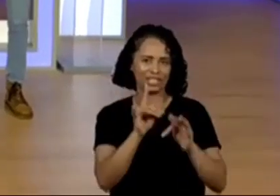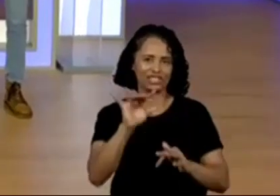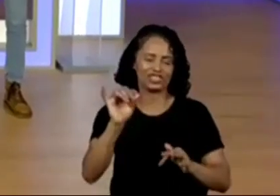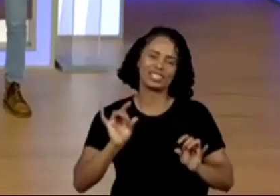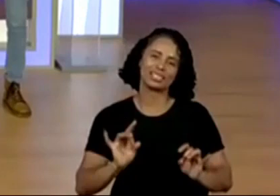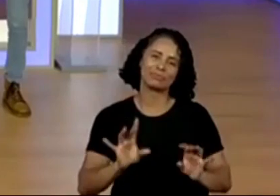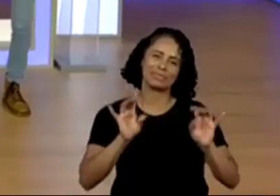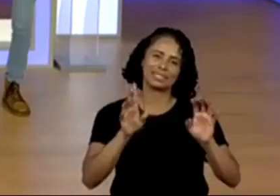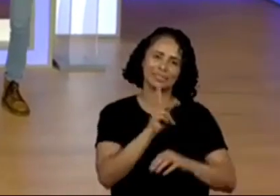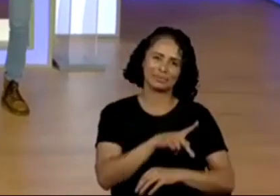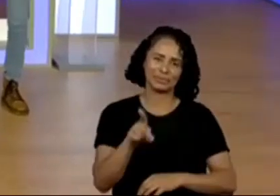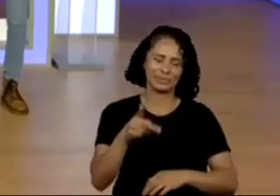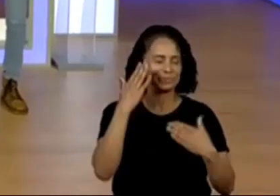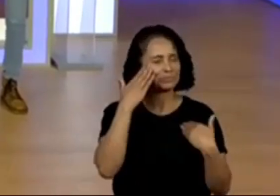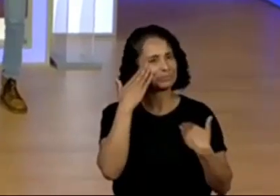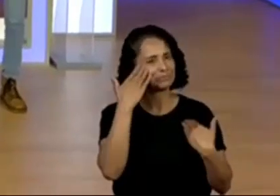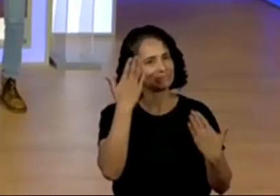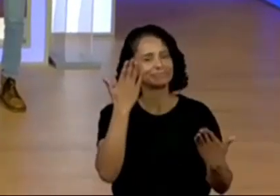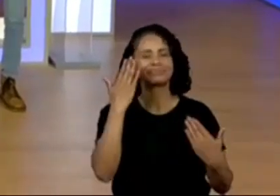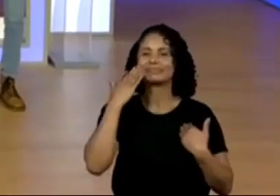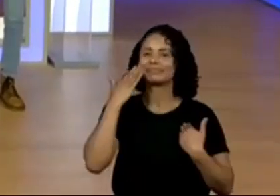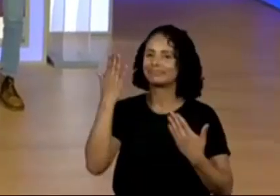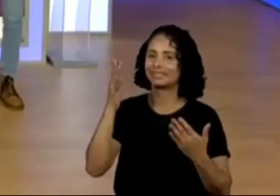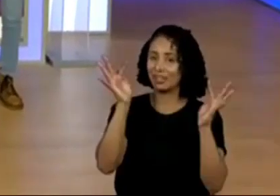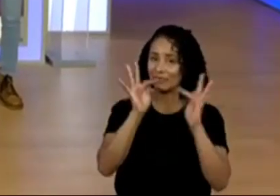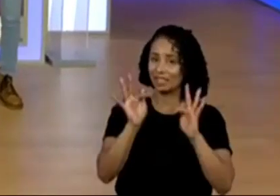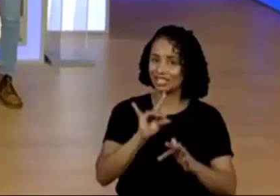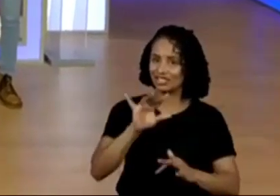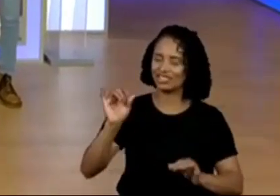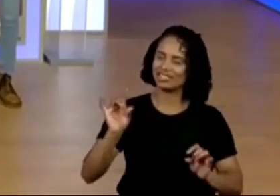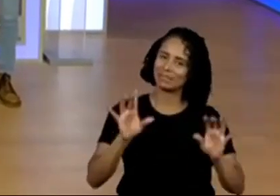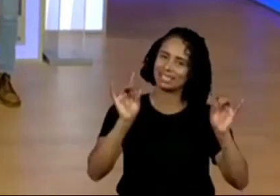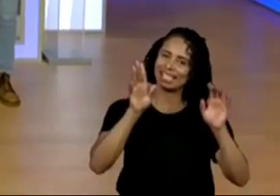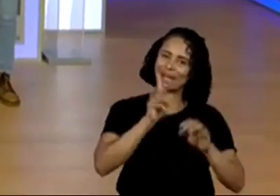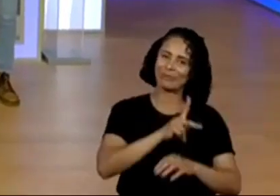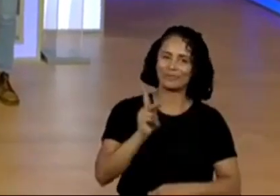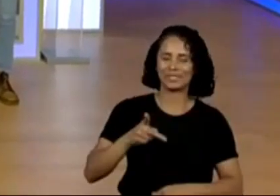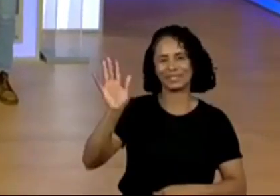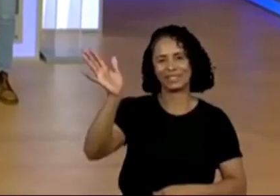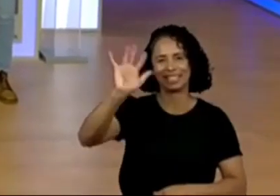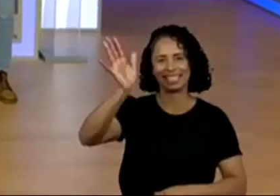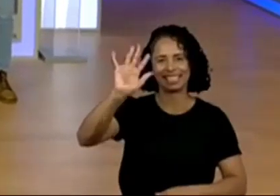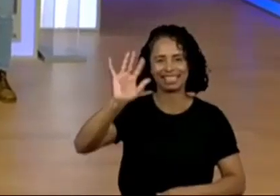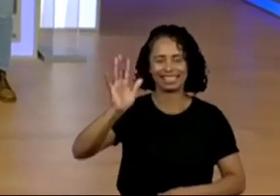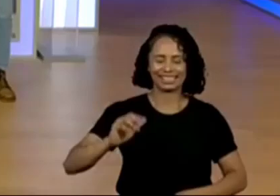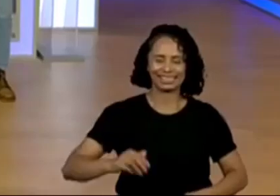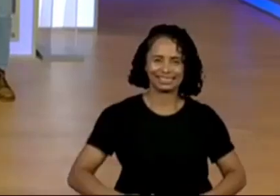Obrigado, Joelson. Obrigado, professor Jonas. Um feliz dia, colegas. Tchau, tchau. Até a próxima.